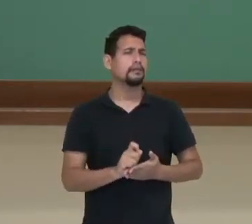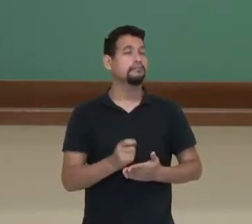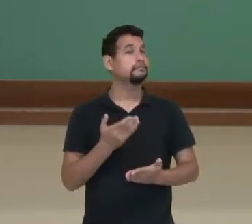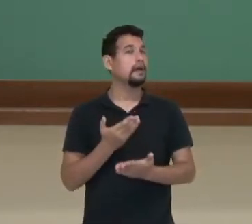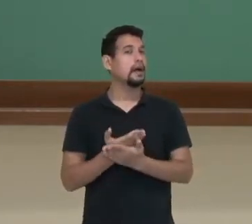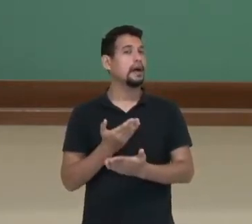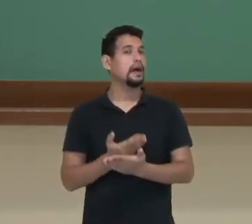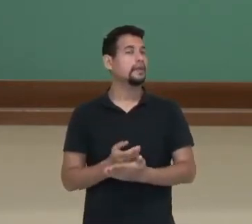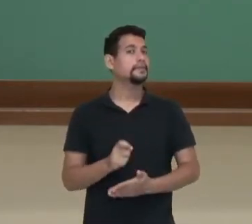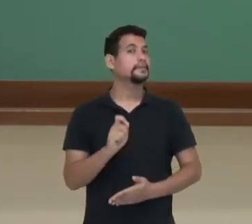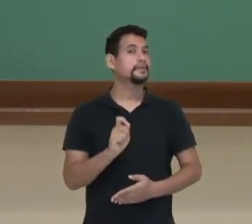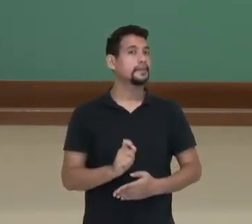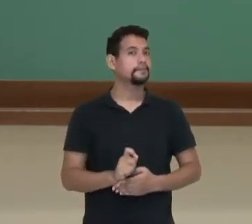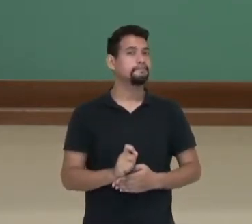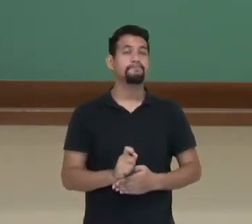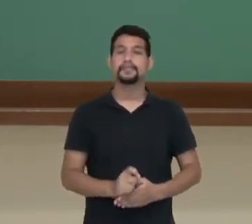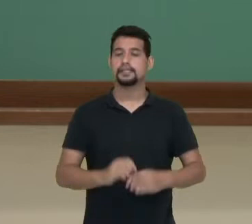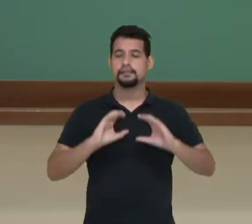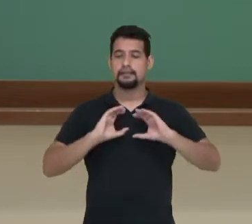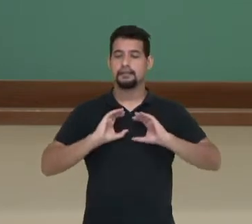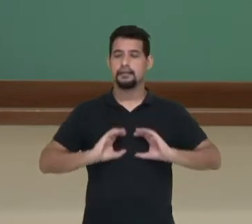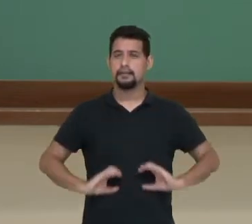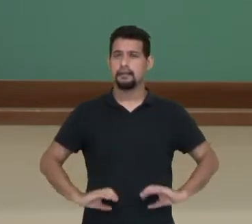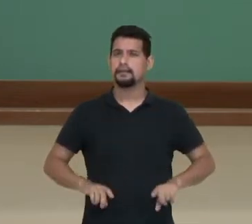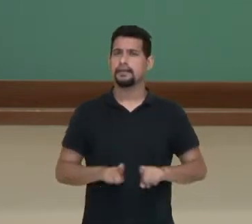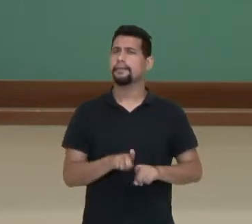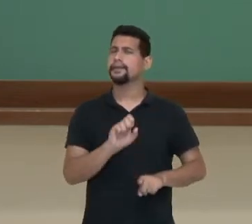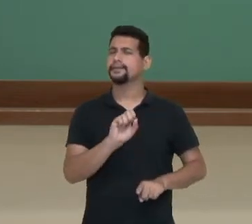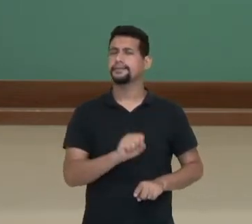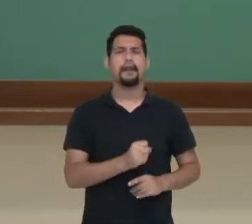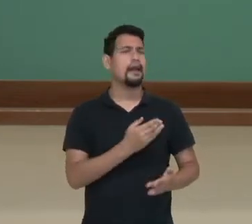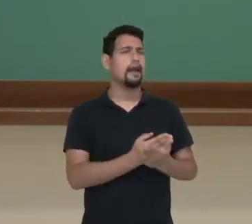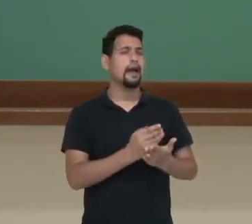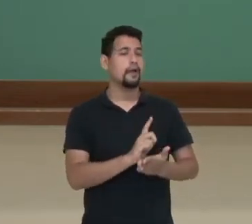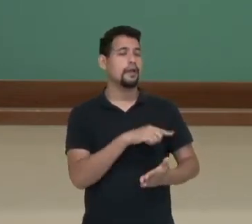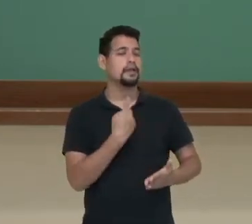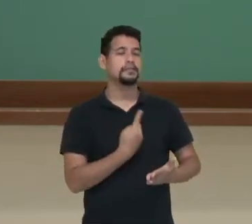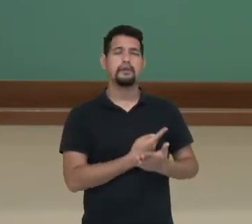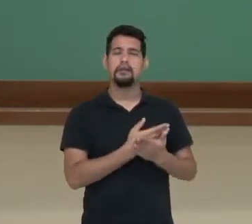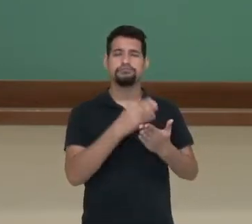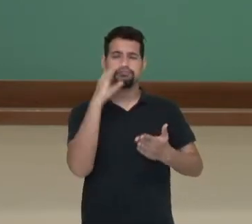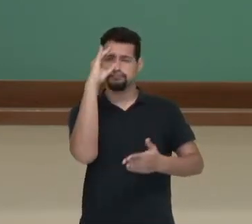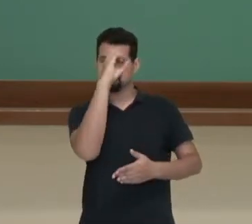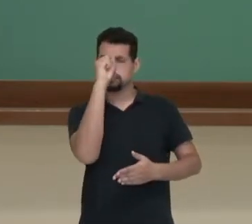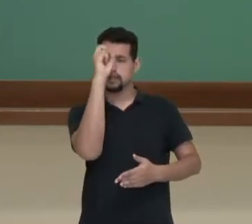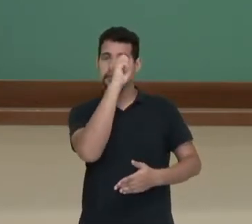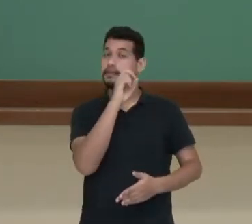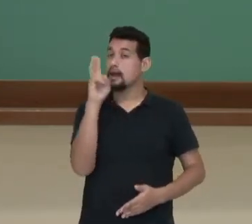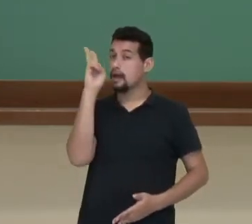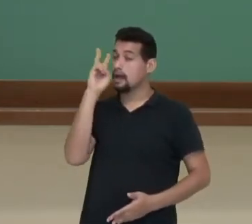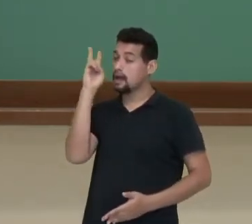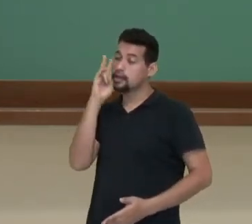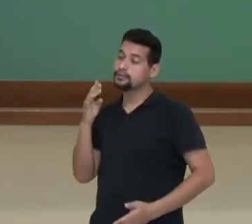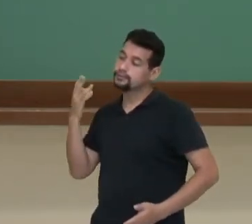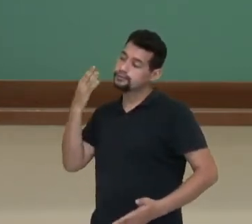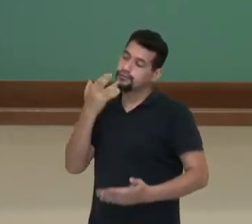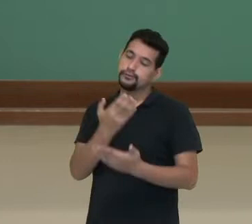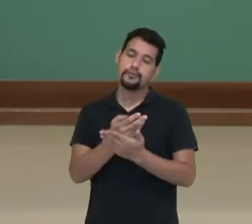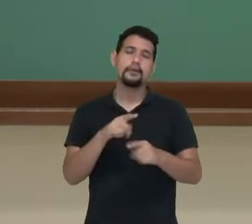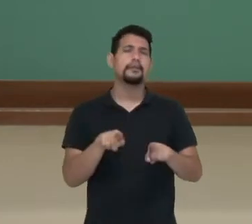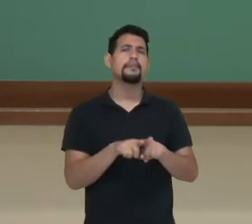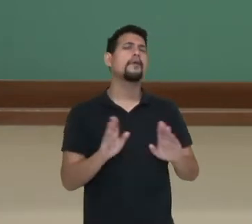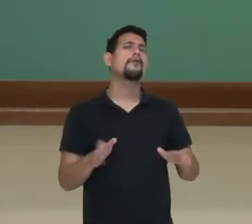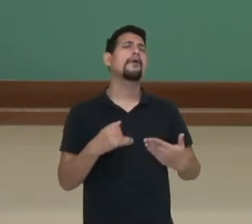uma aula de cidadania e civismo, aula essa em que nós vamos abordar a história e a importância